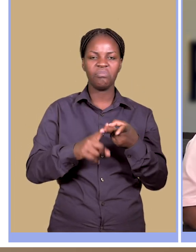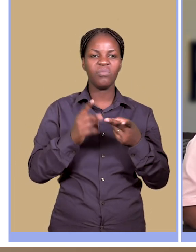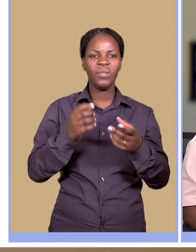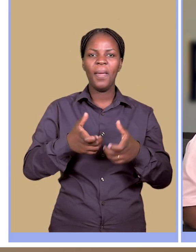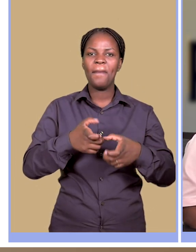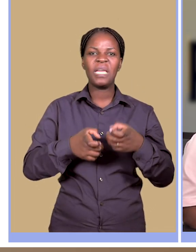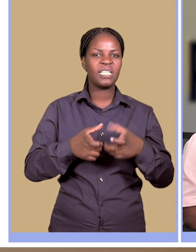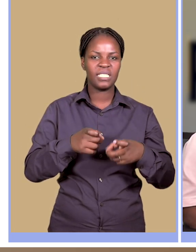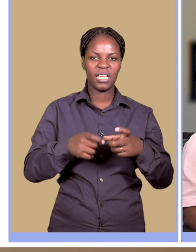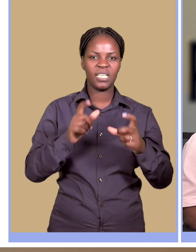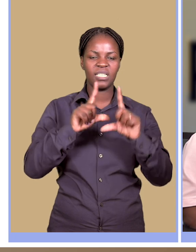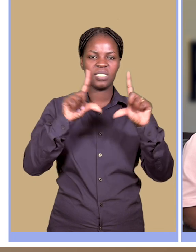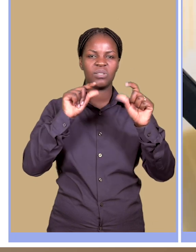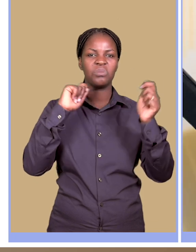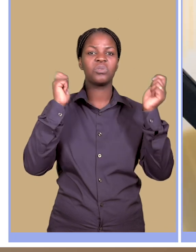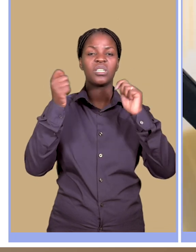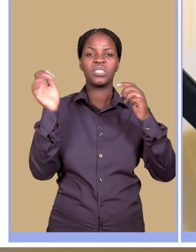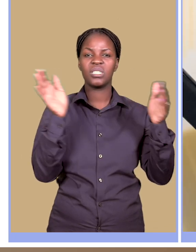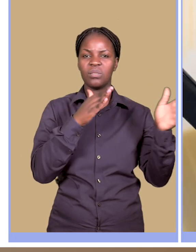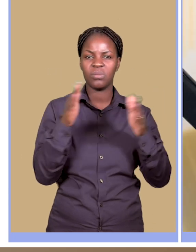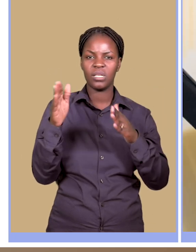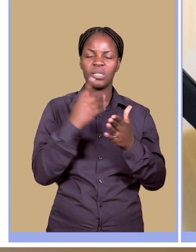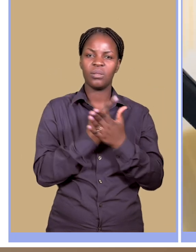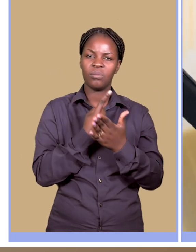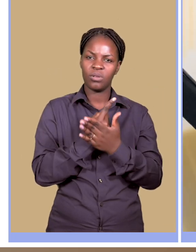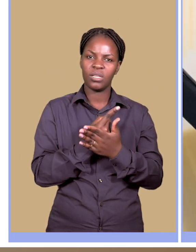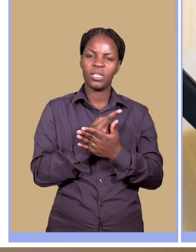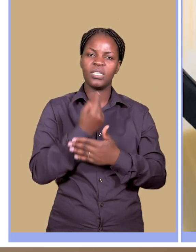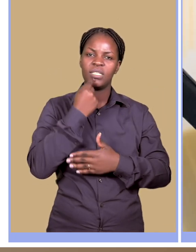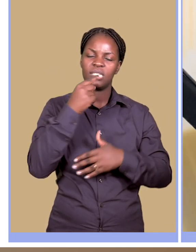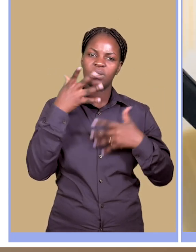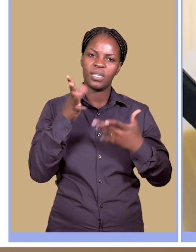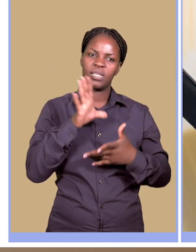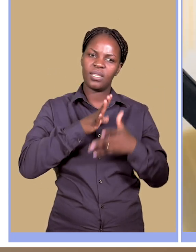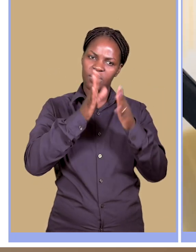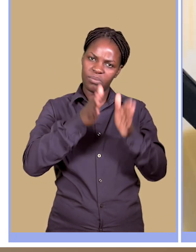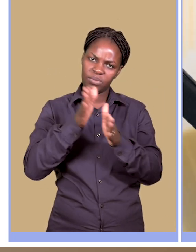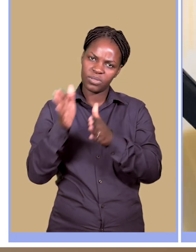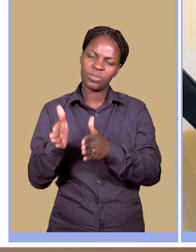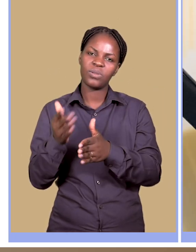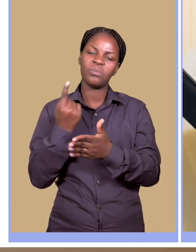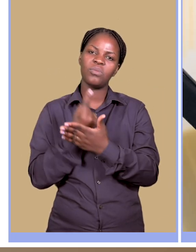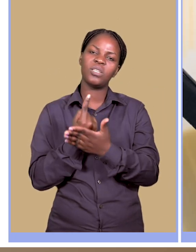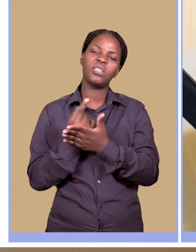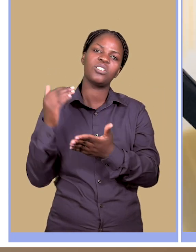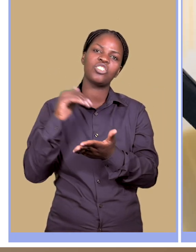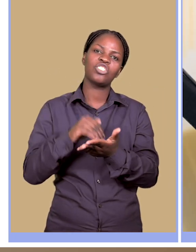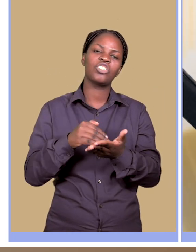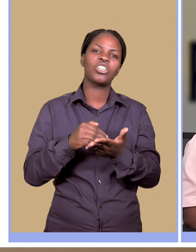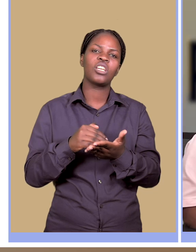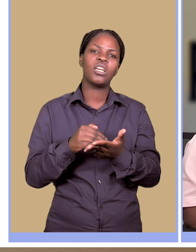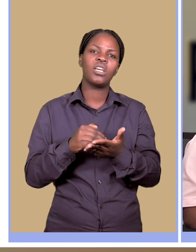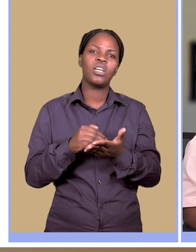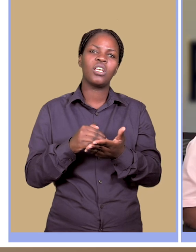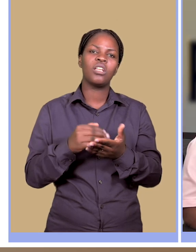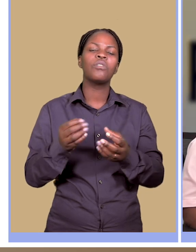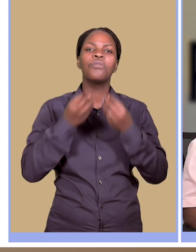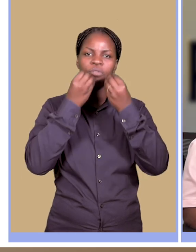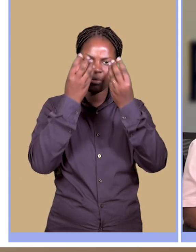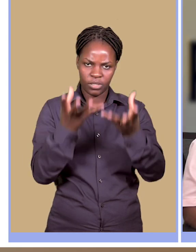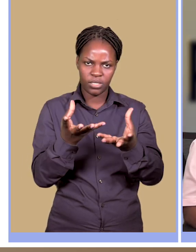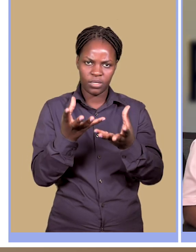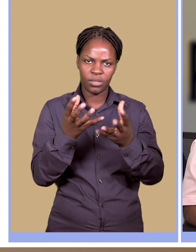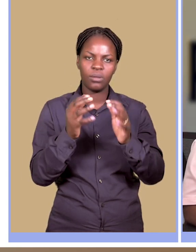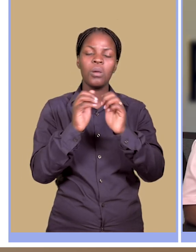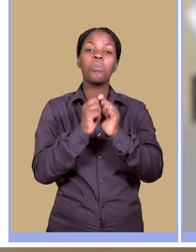sobre as mudanças climáticas, devem ter em conta que há um grupo de pessoas a quem deve chegar a mensagem de uma forma diferente. Mas também